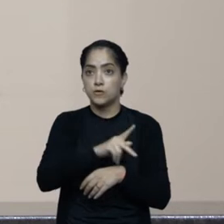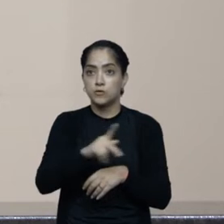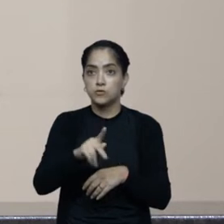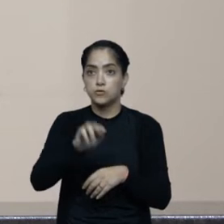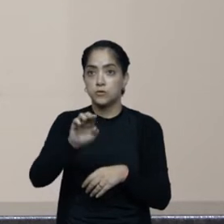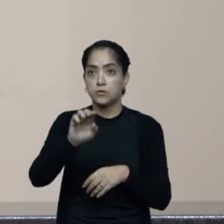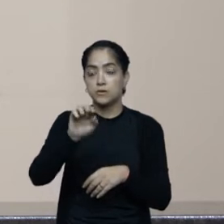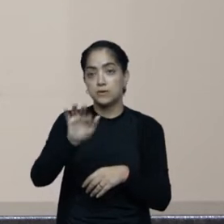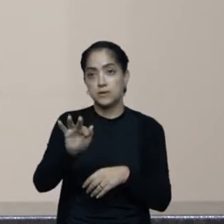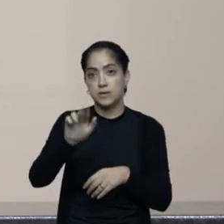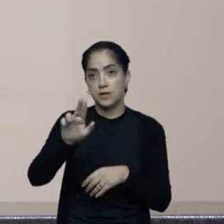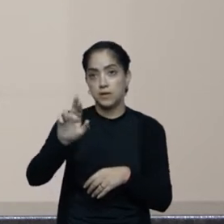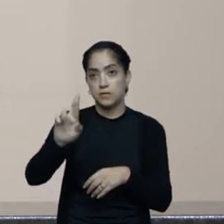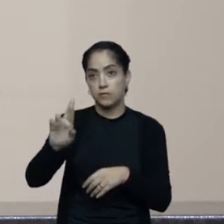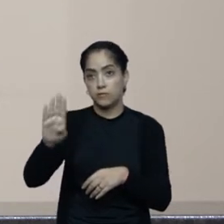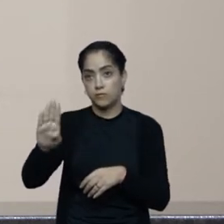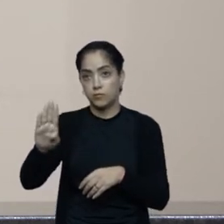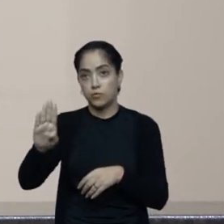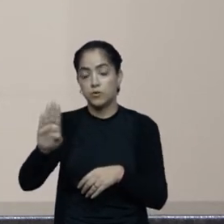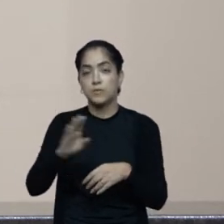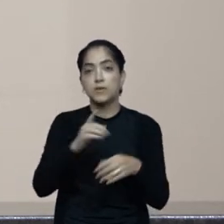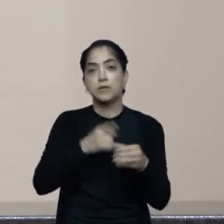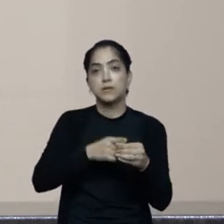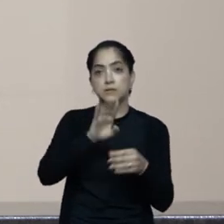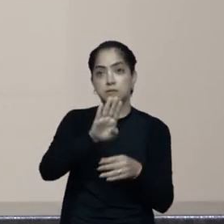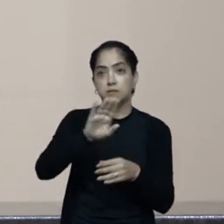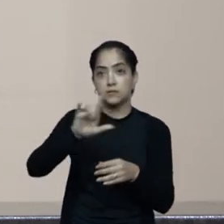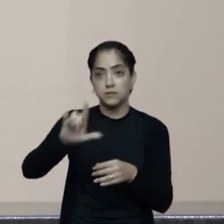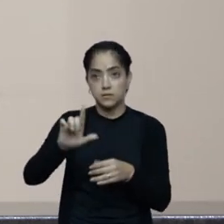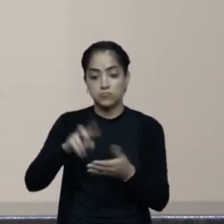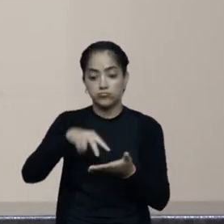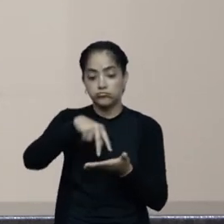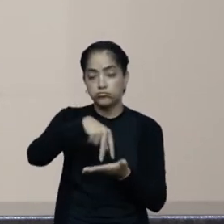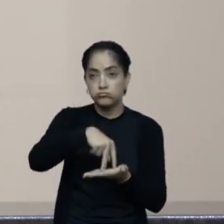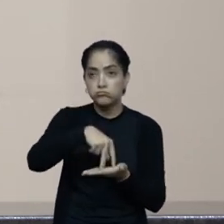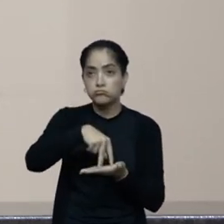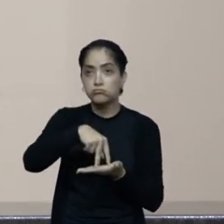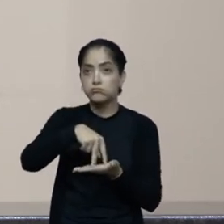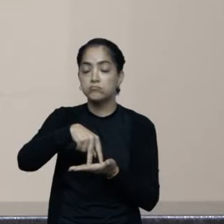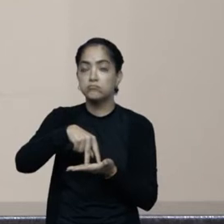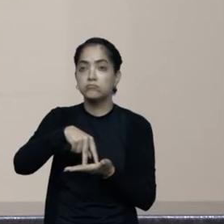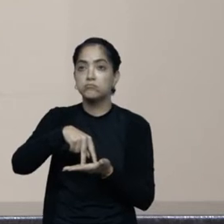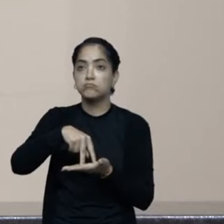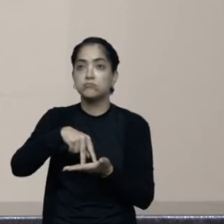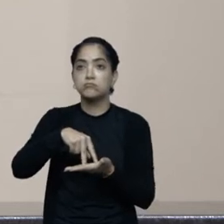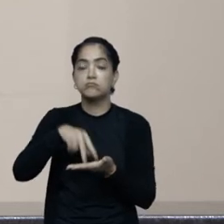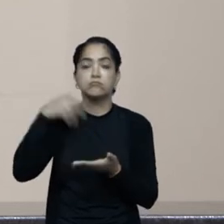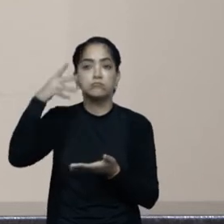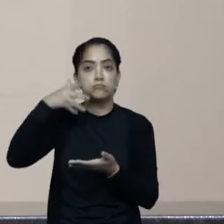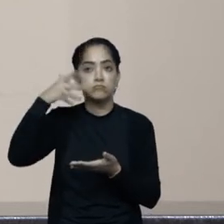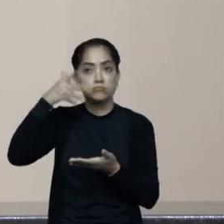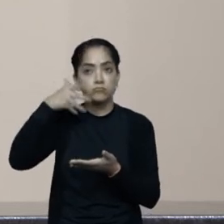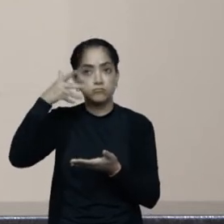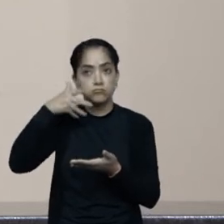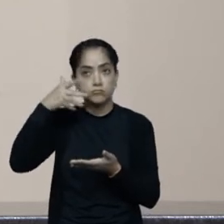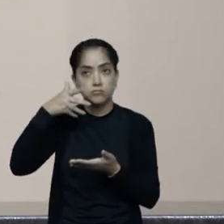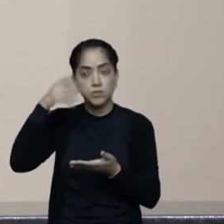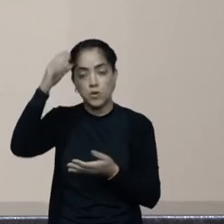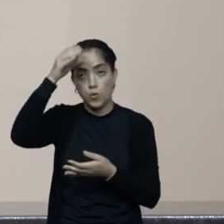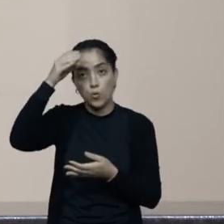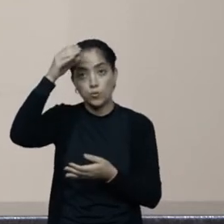amigo, Dr. Roberto Benvenuti, faça uso da palavra para falar acerca das medidas de